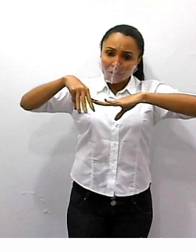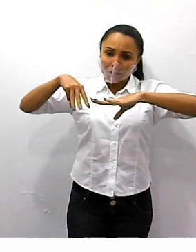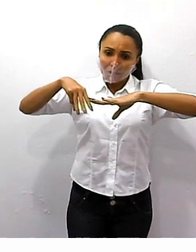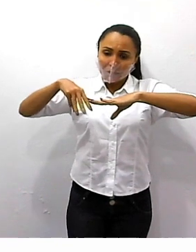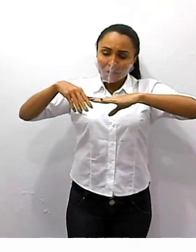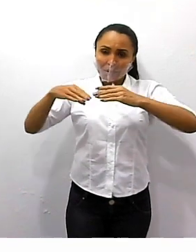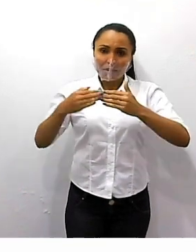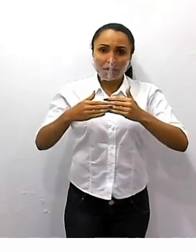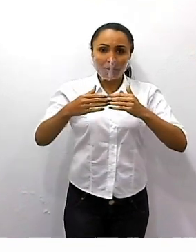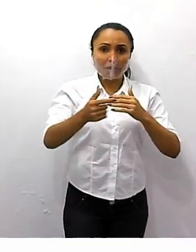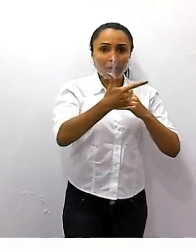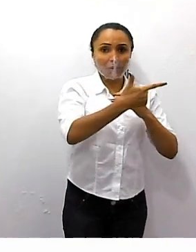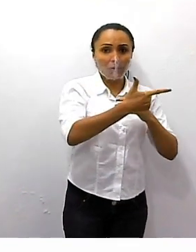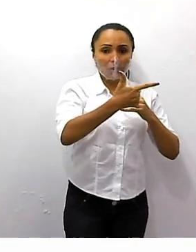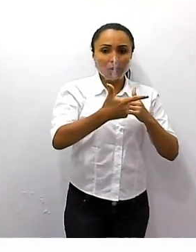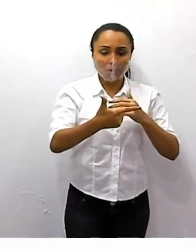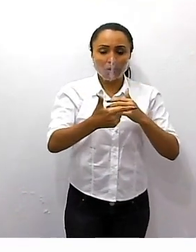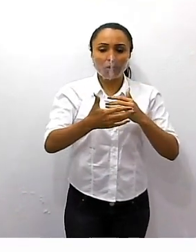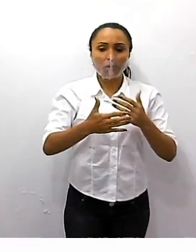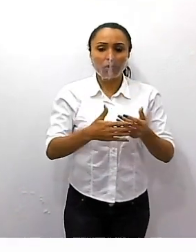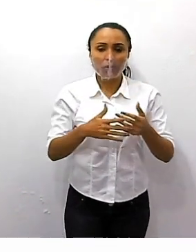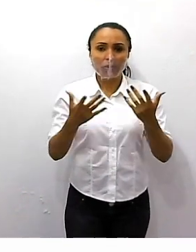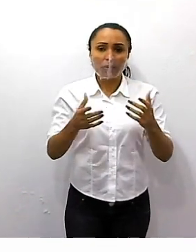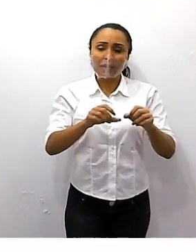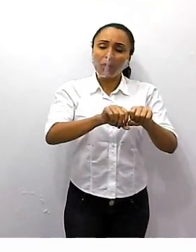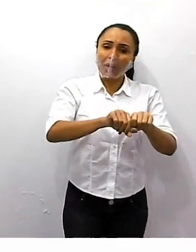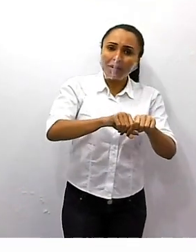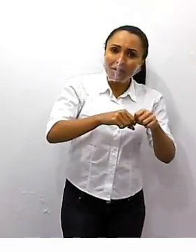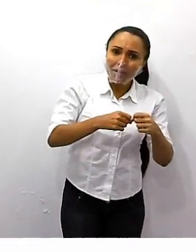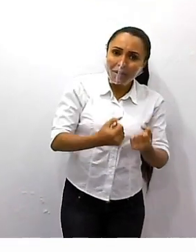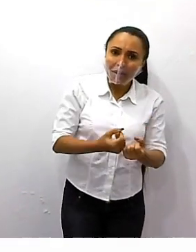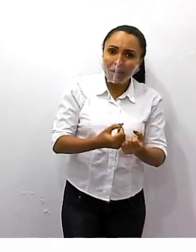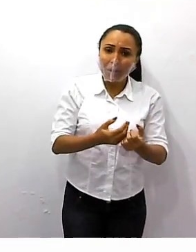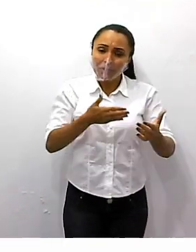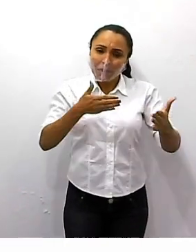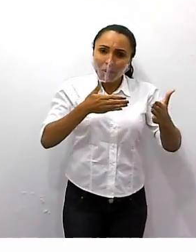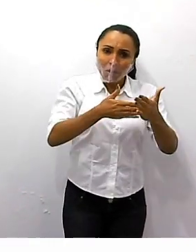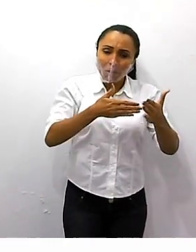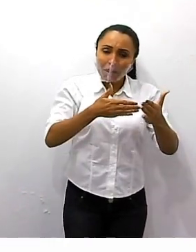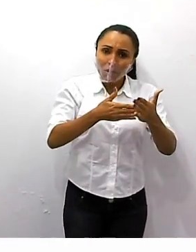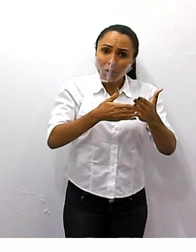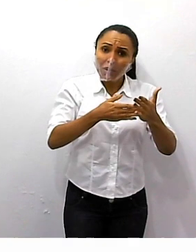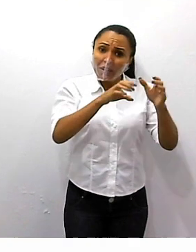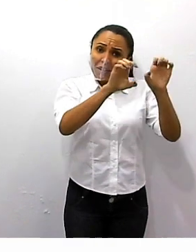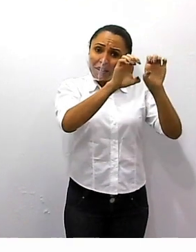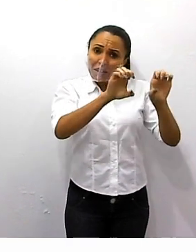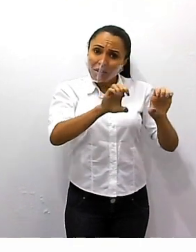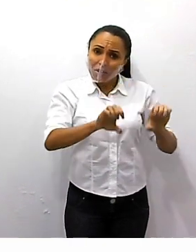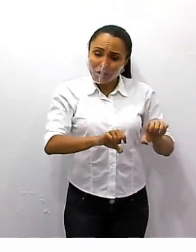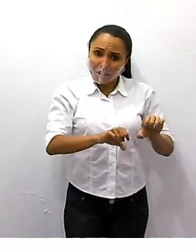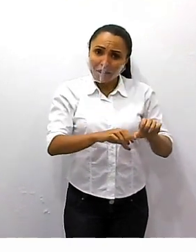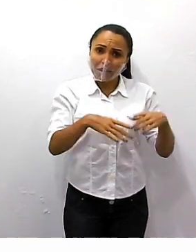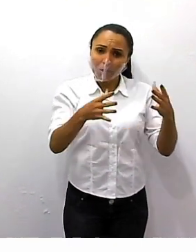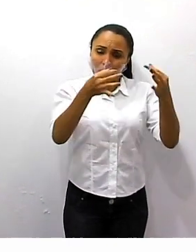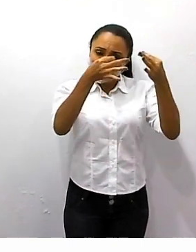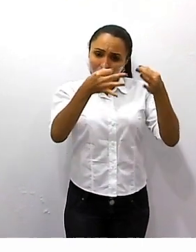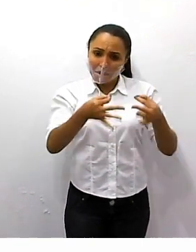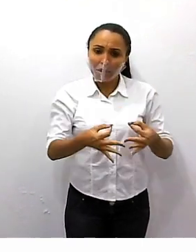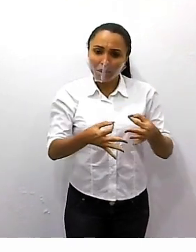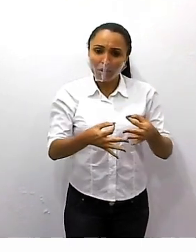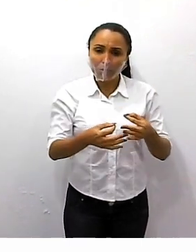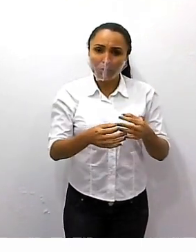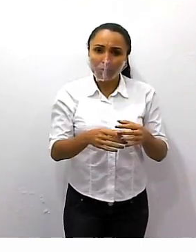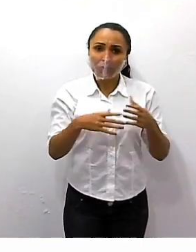de 22, a ruptura, né? A quebra, né? Com aquela estética muito conservadora, muito certinha.